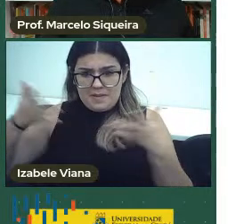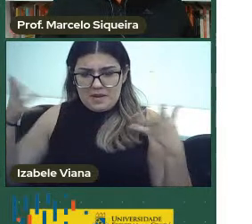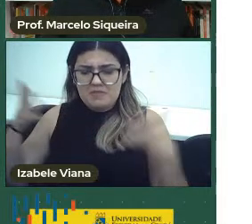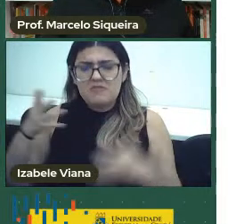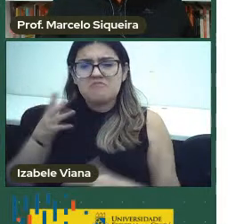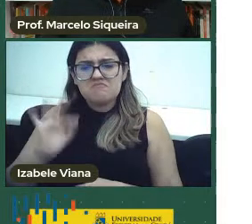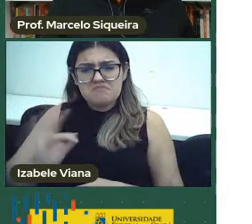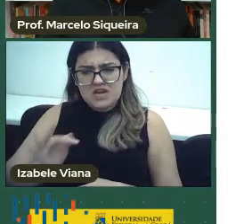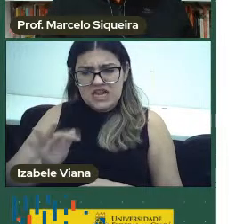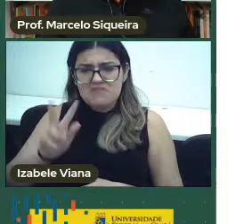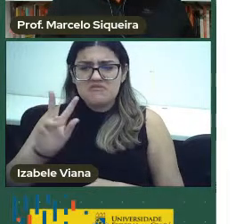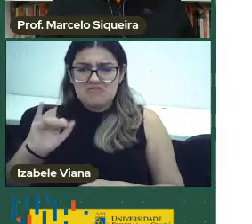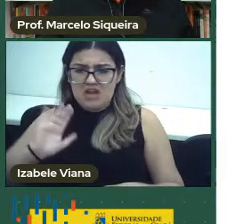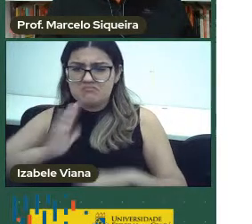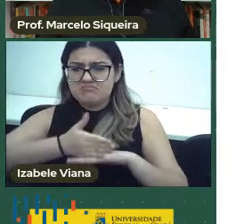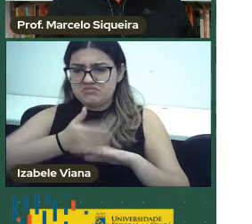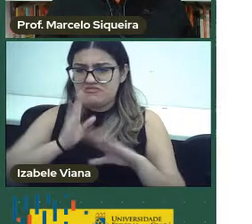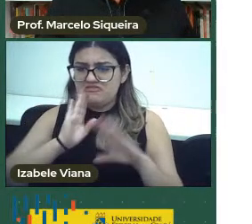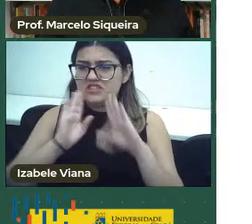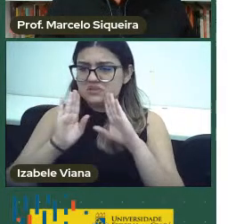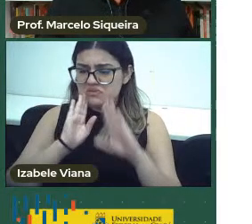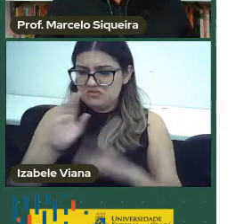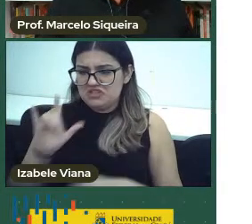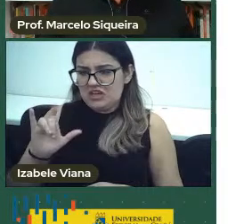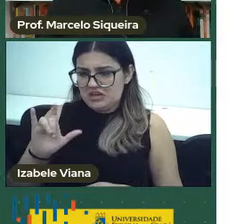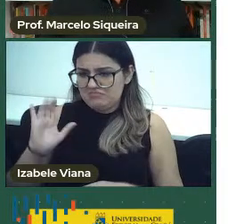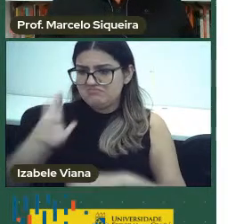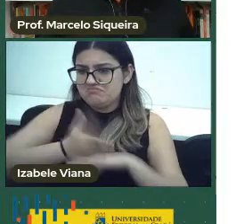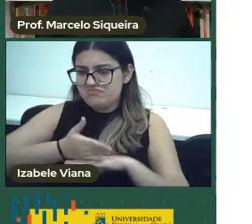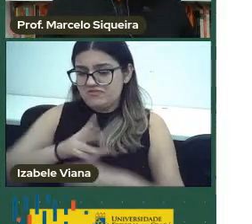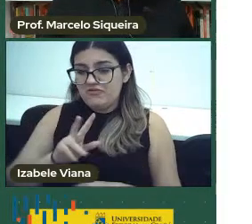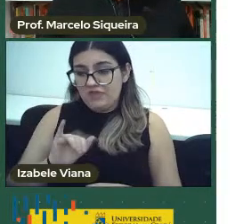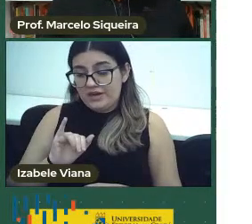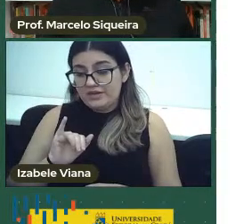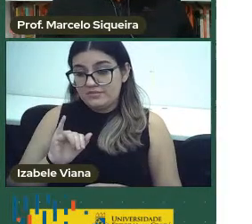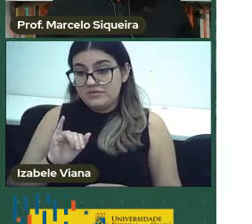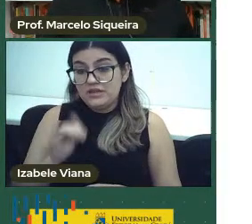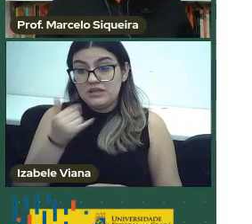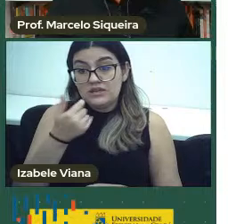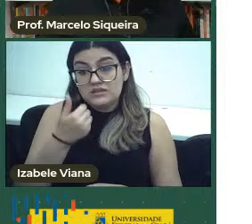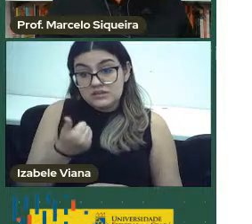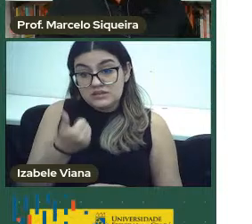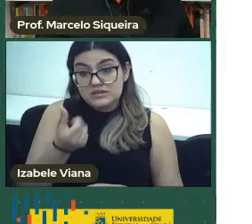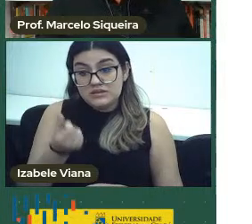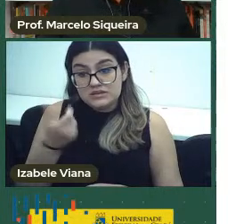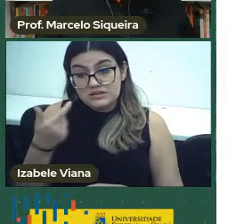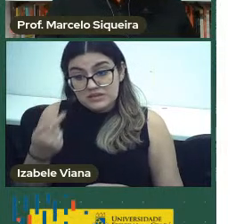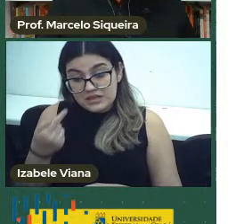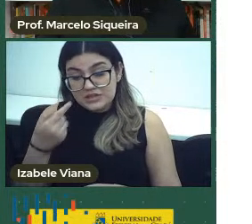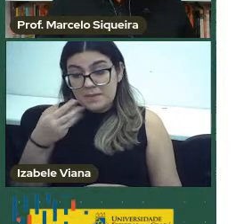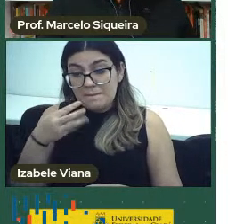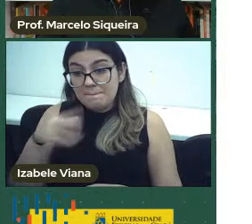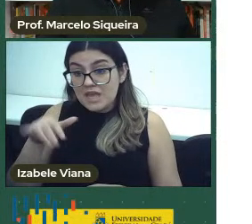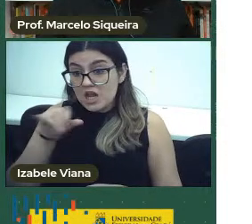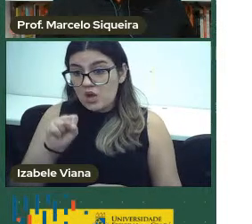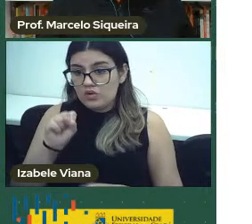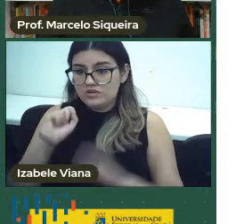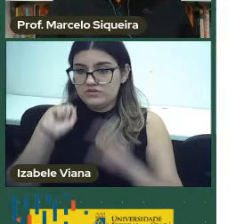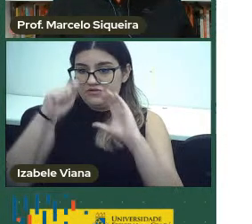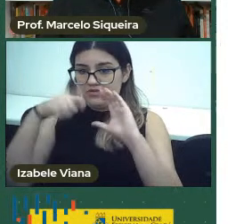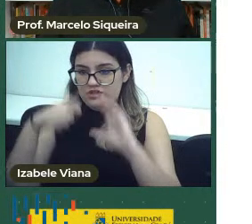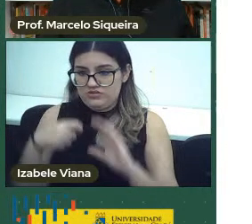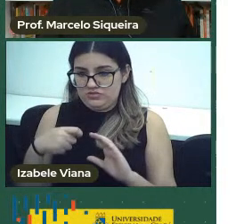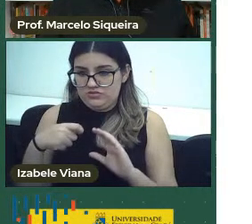Facebook. 167 milhões de vídeos, 167 milhões de vídeos são assistidos em